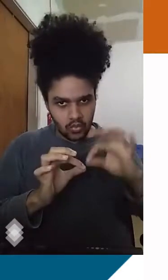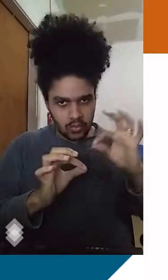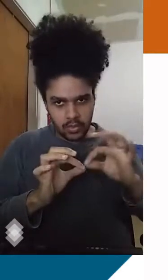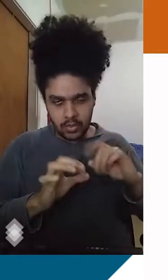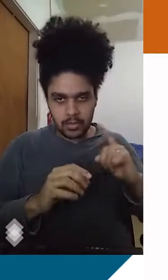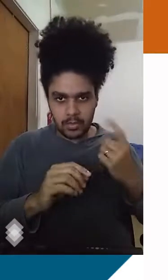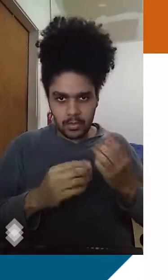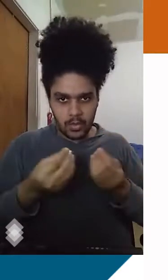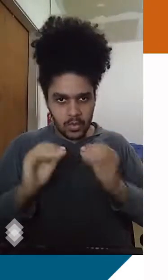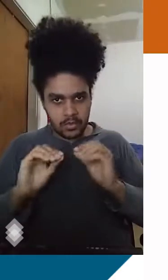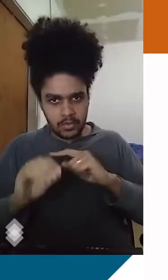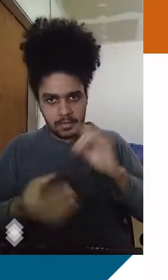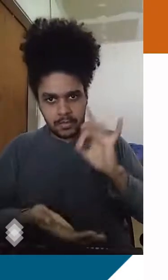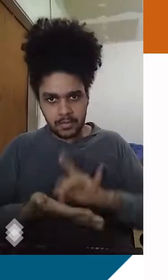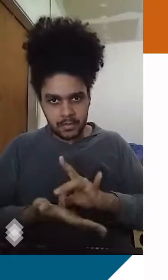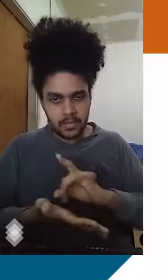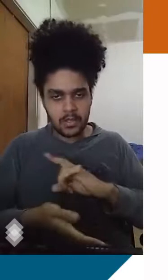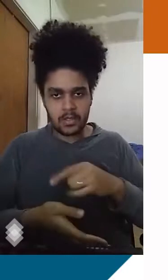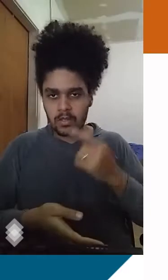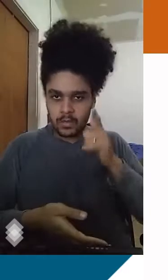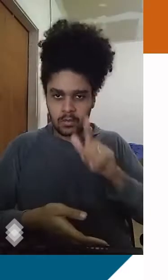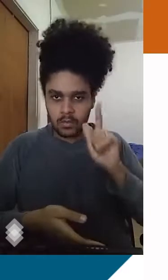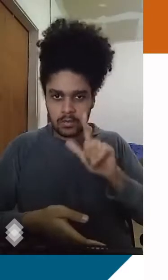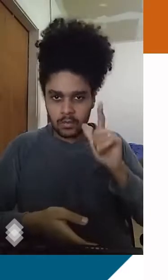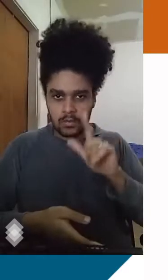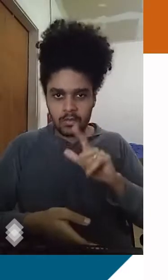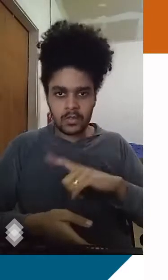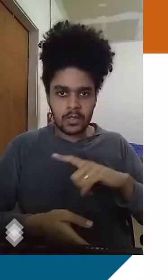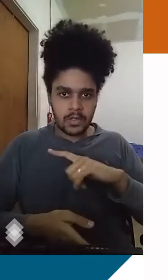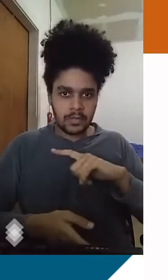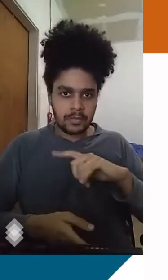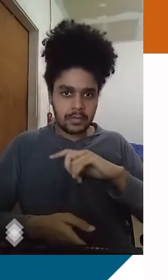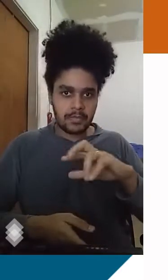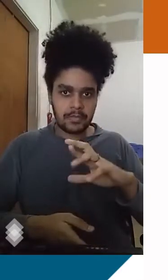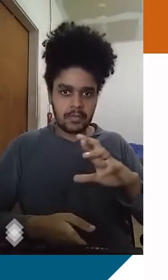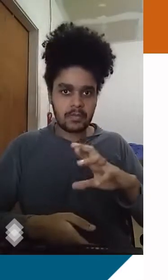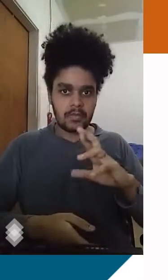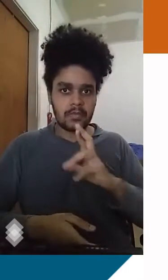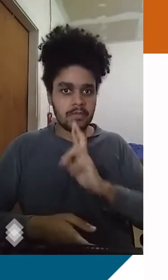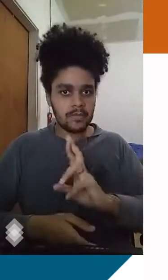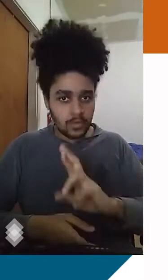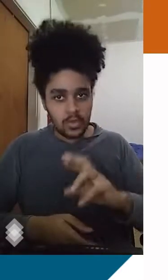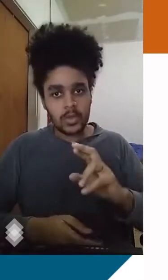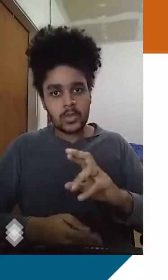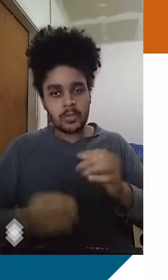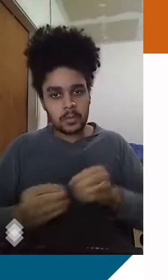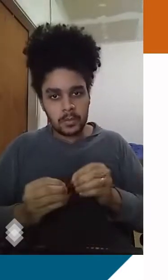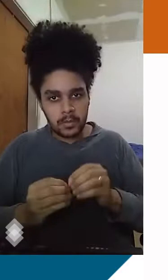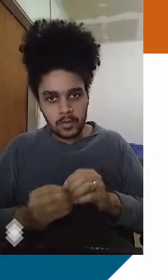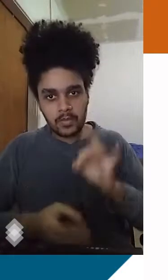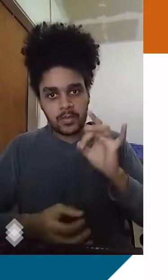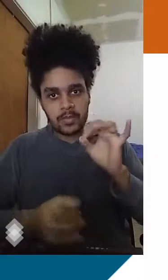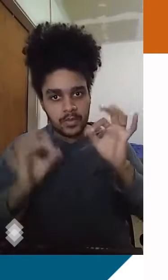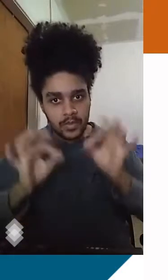mapa, e joga isso para a realidade, a gente vai conseguir aí, ter um resultado muito próximo, de fato,